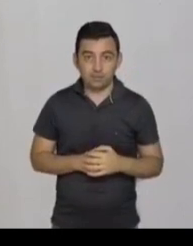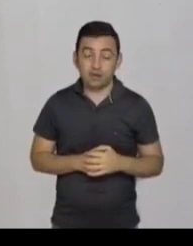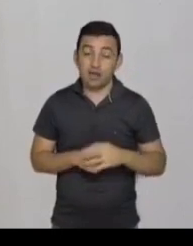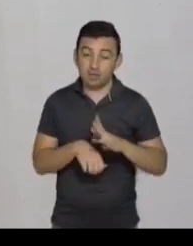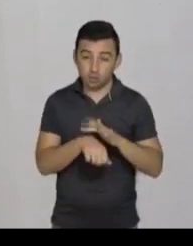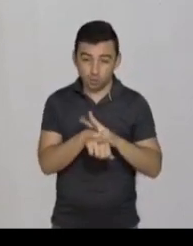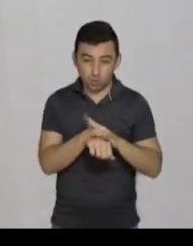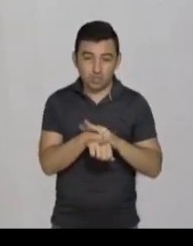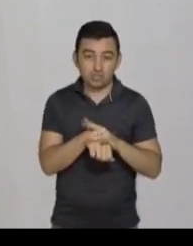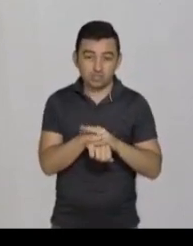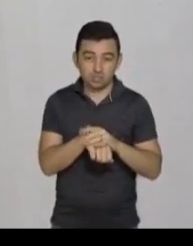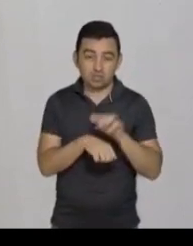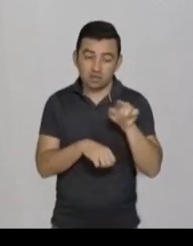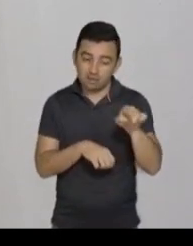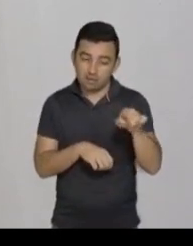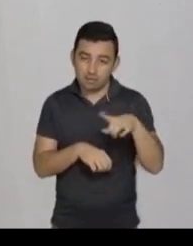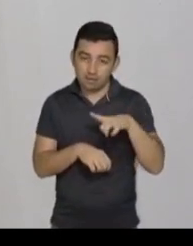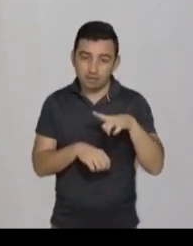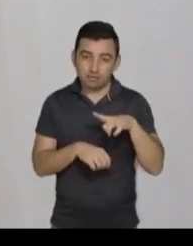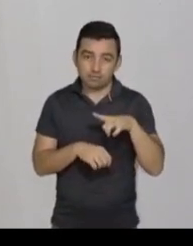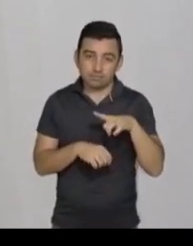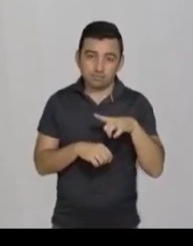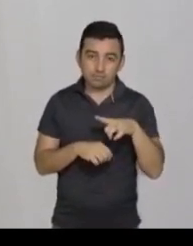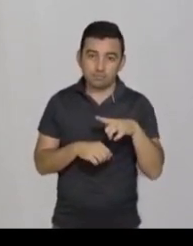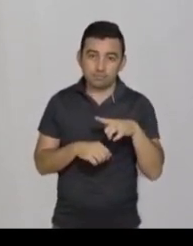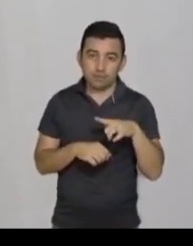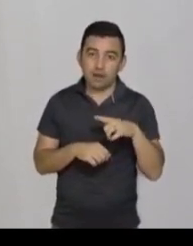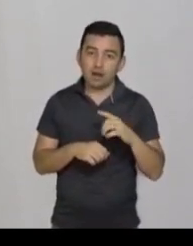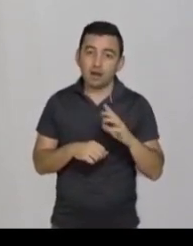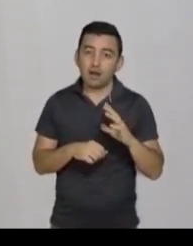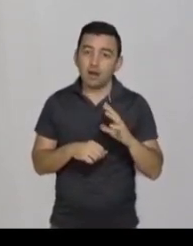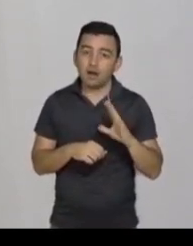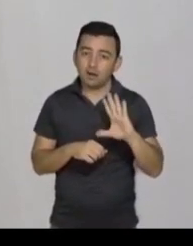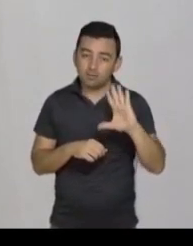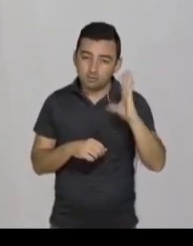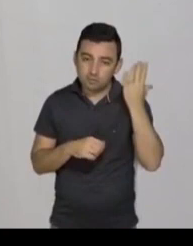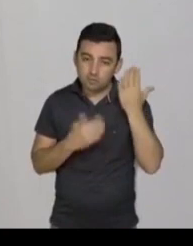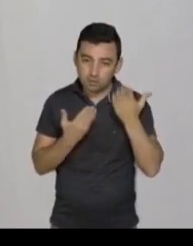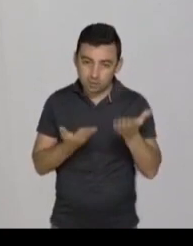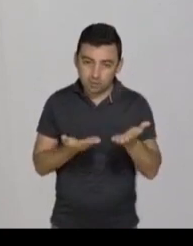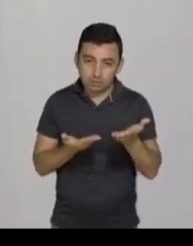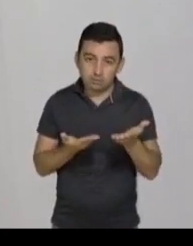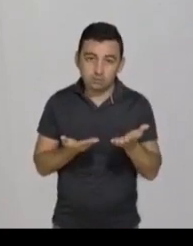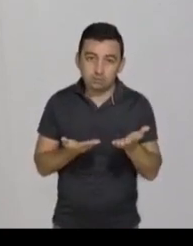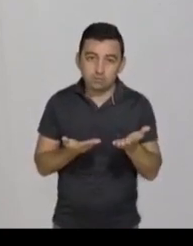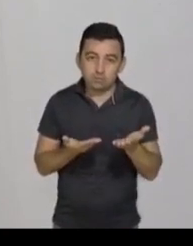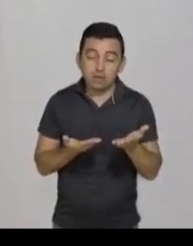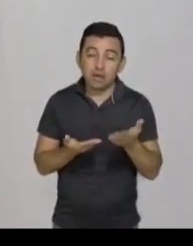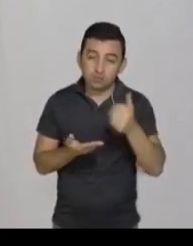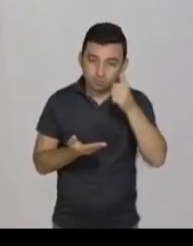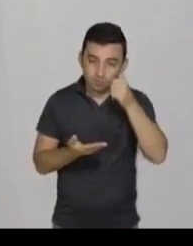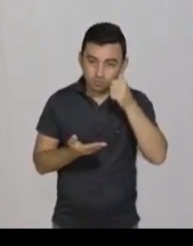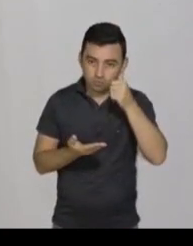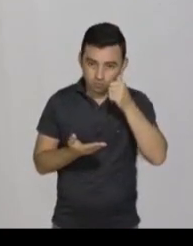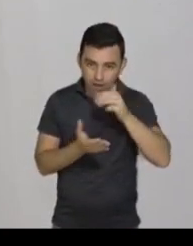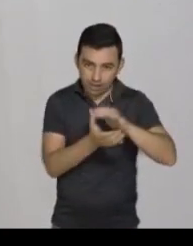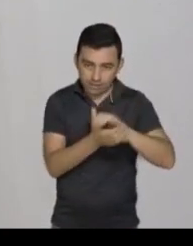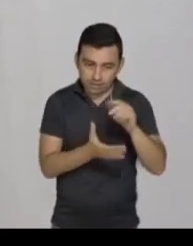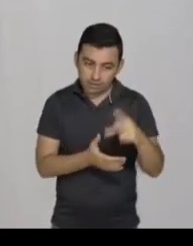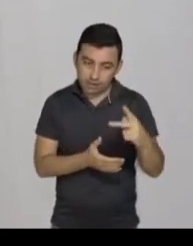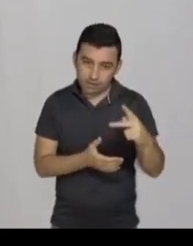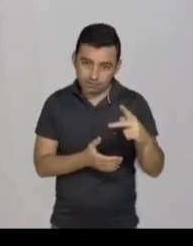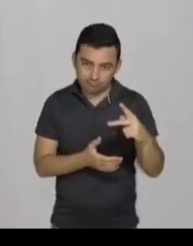doença que veio que foi a causa do falecimento da esposa dele